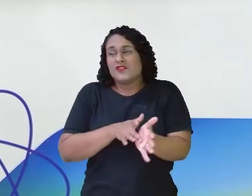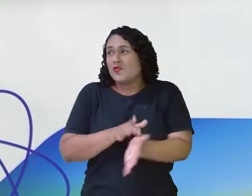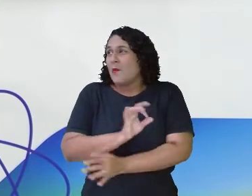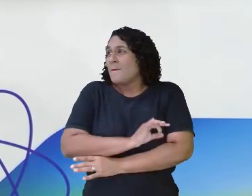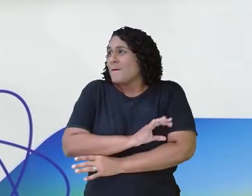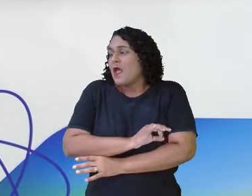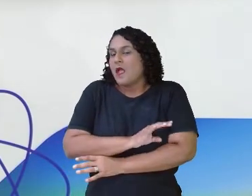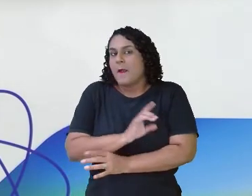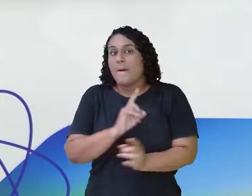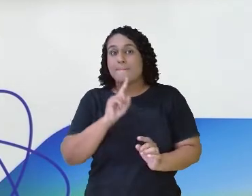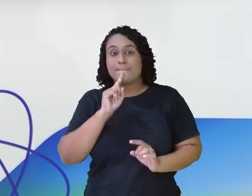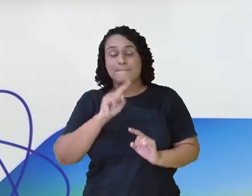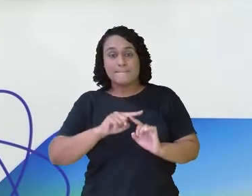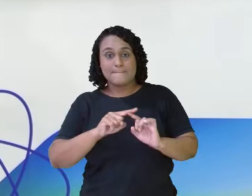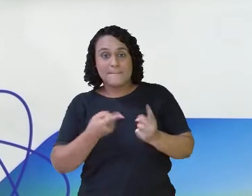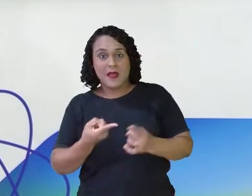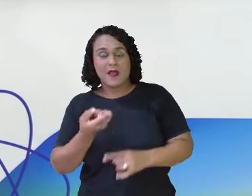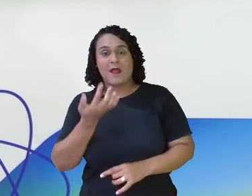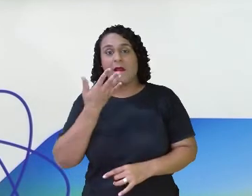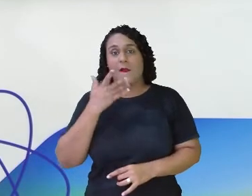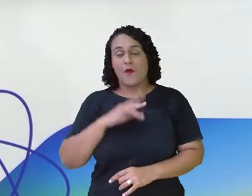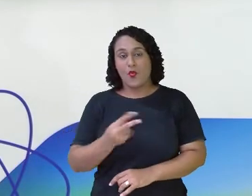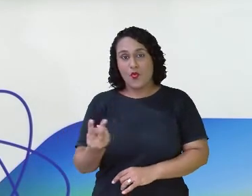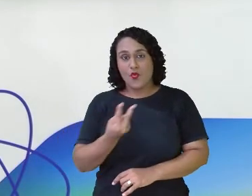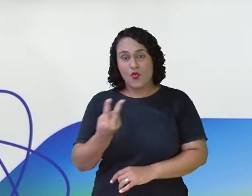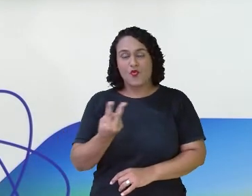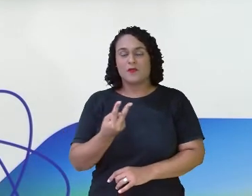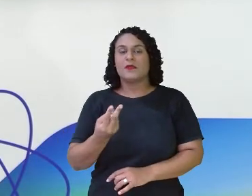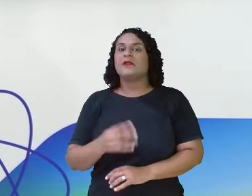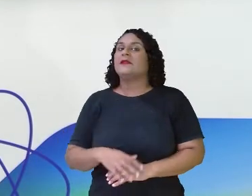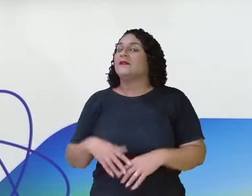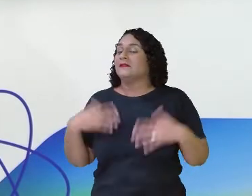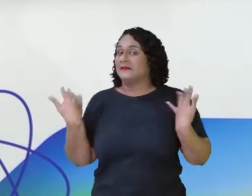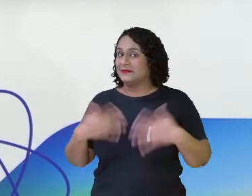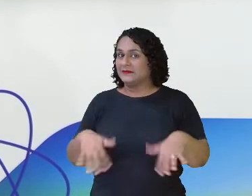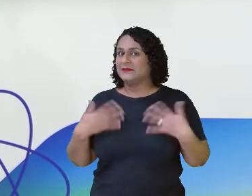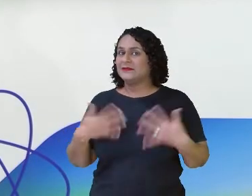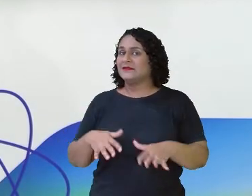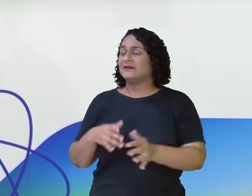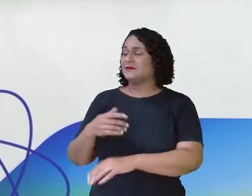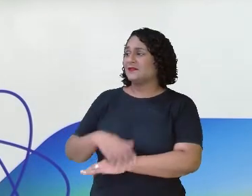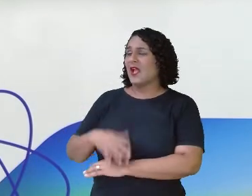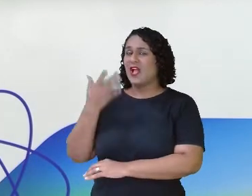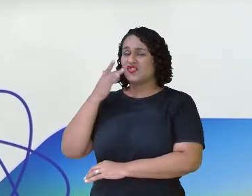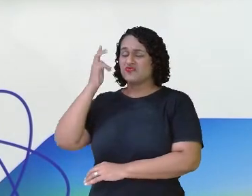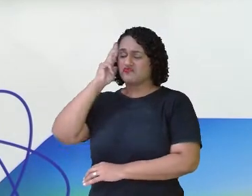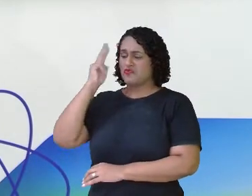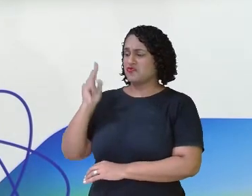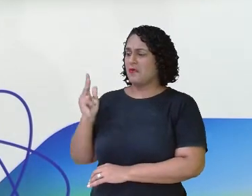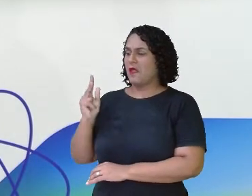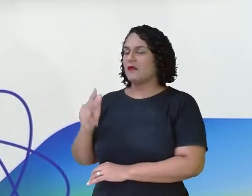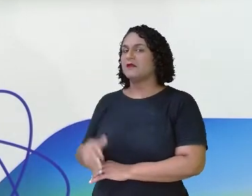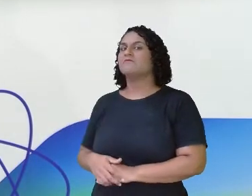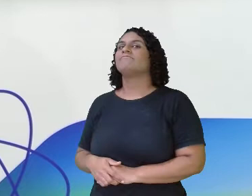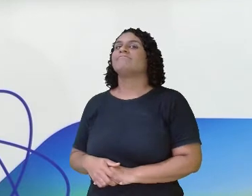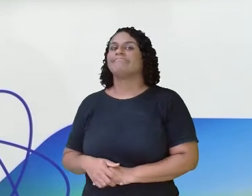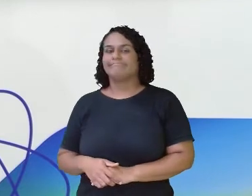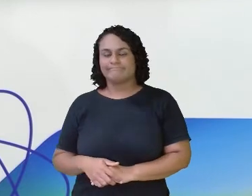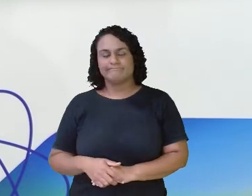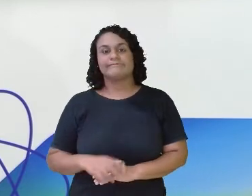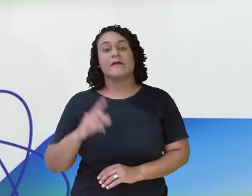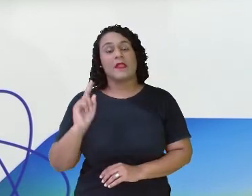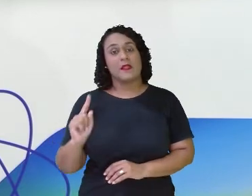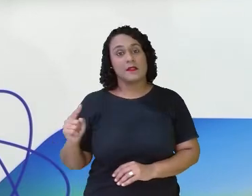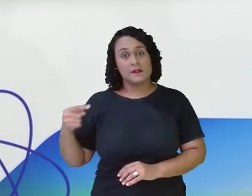espertos, mas de espertos não tinham nada, caíram ali na armação do sapo. Daqui a pouquinho, poucos